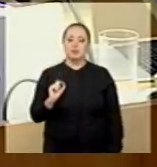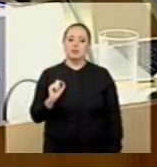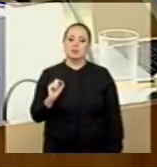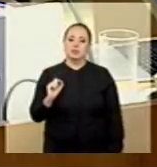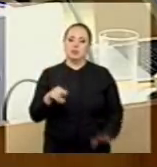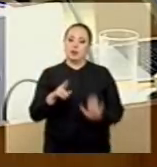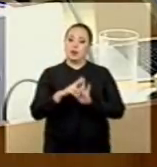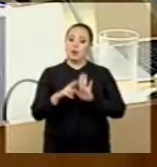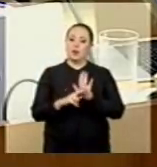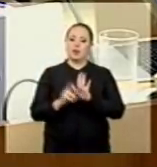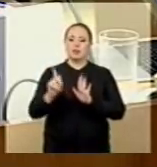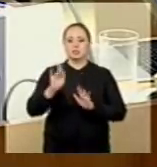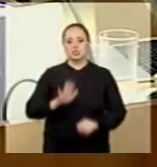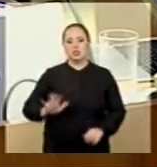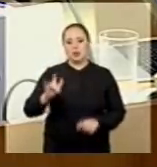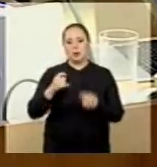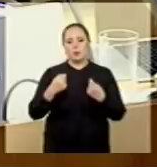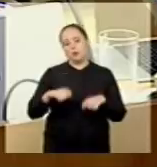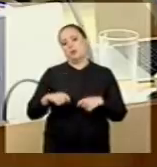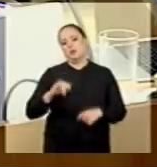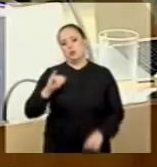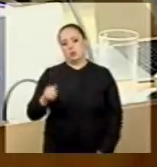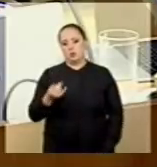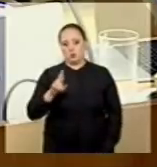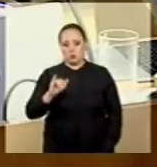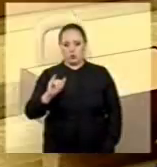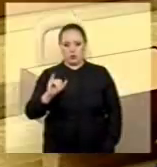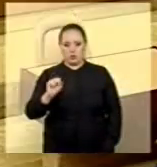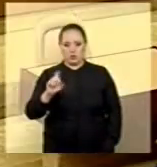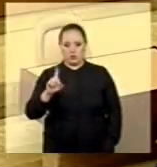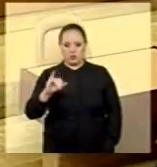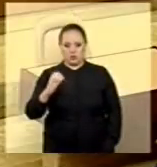a regra geral deve ser a jurisdição de primeiro grau.